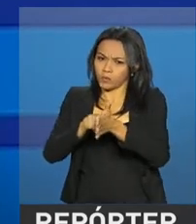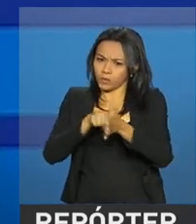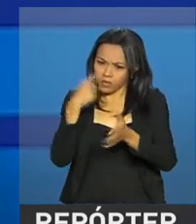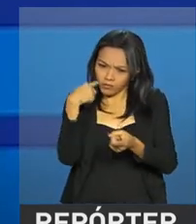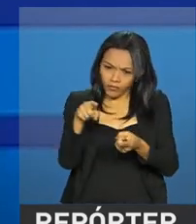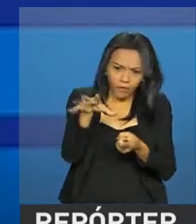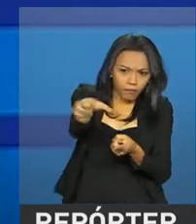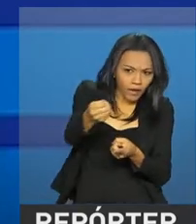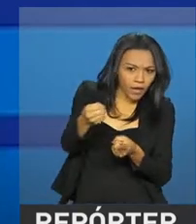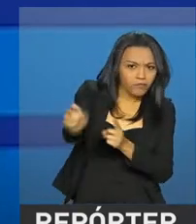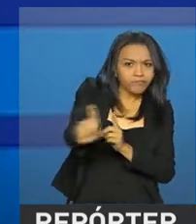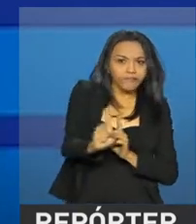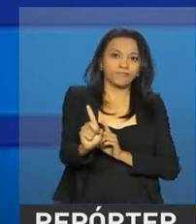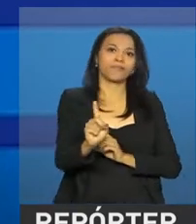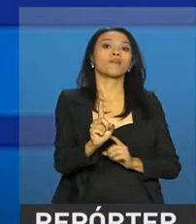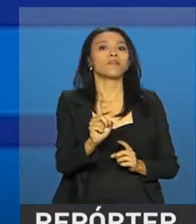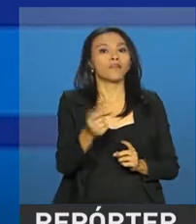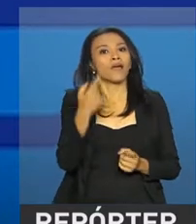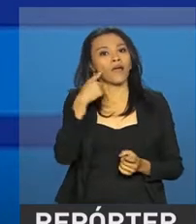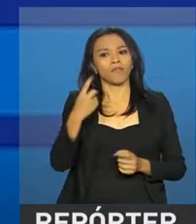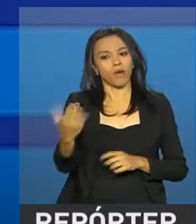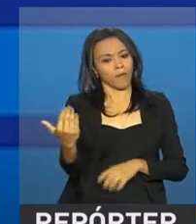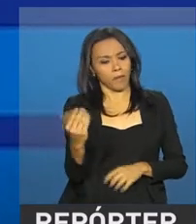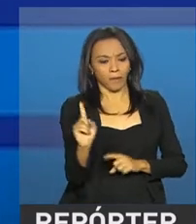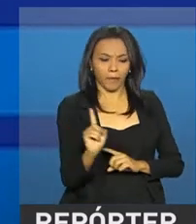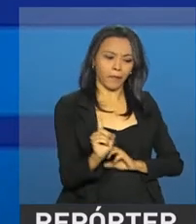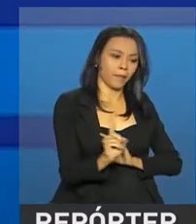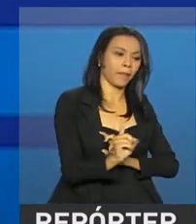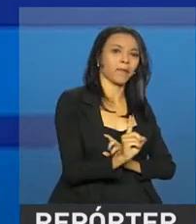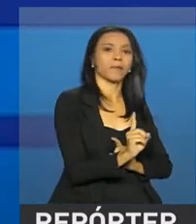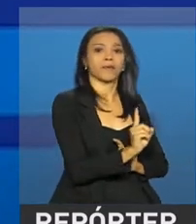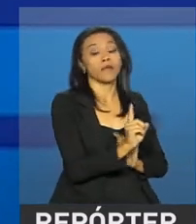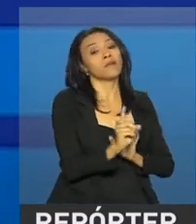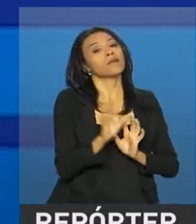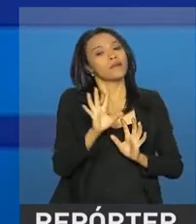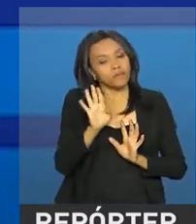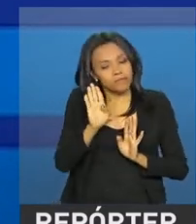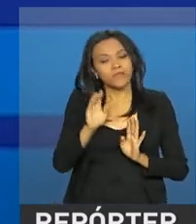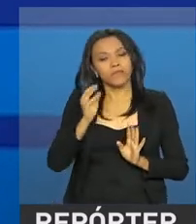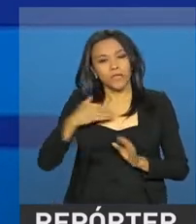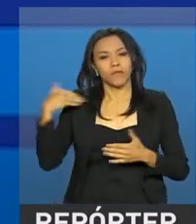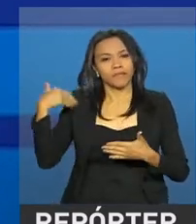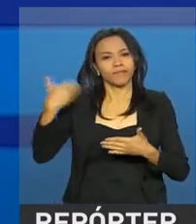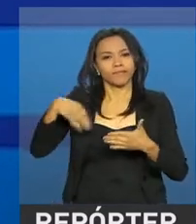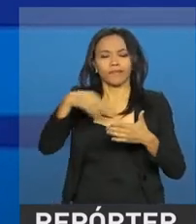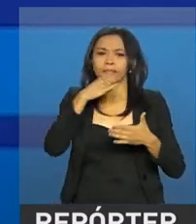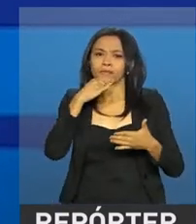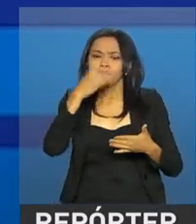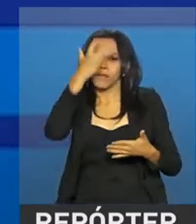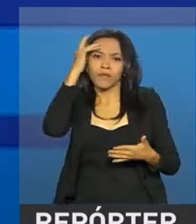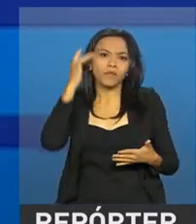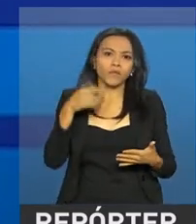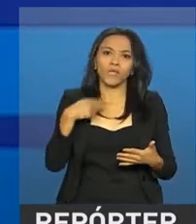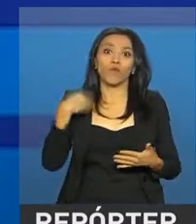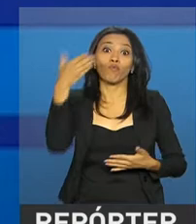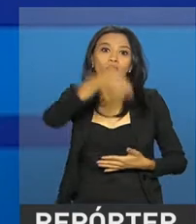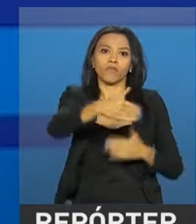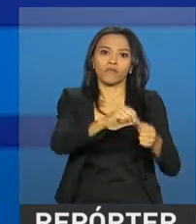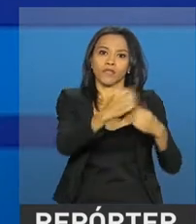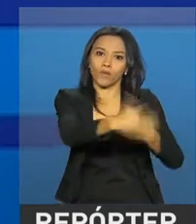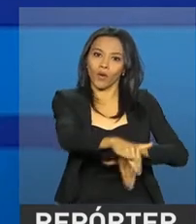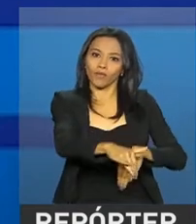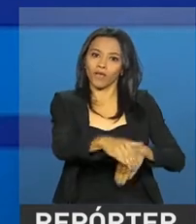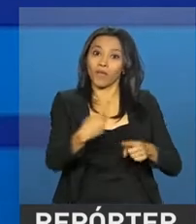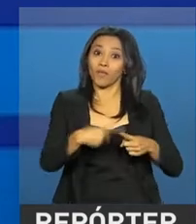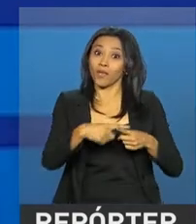buscas e apreensões, as medidas de condução coercitiva, todas vêm sendo adotadas, por exemplo, uma pessoa que não foi realizar a prova, ela foi